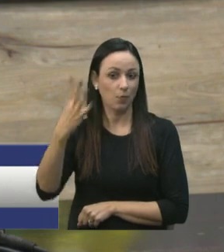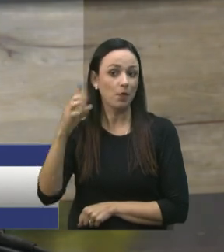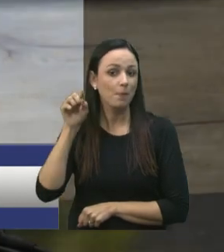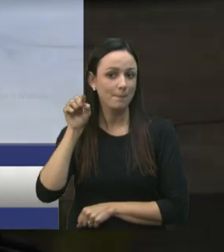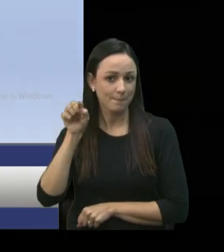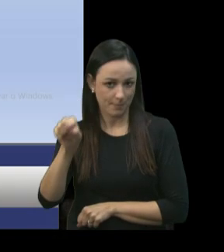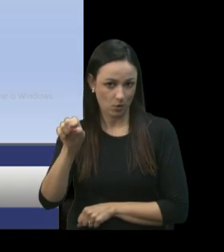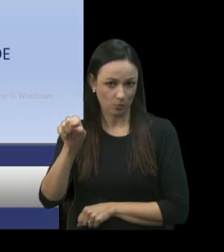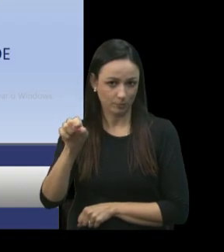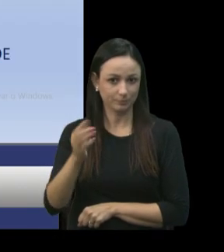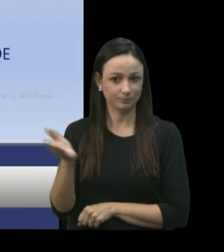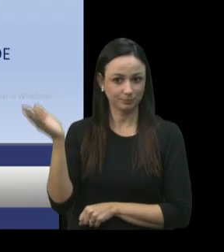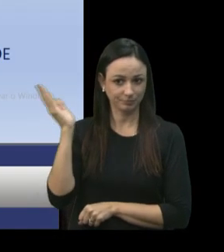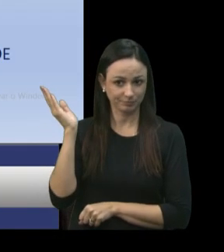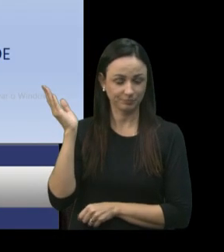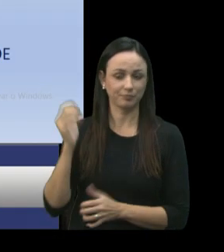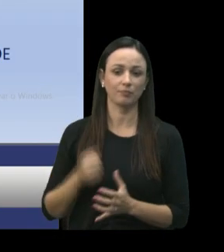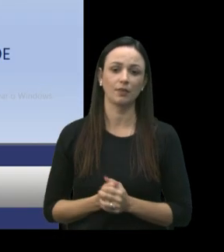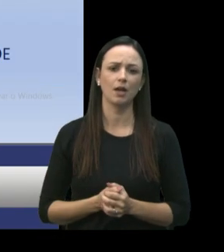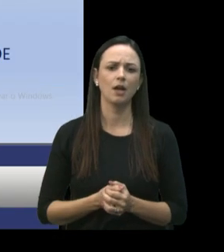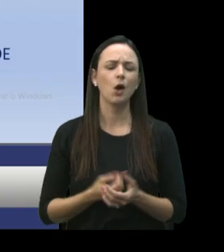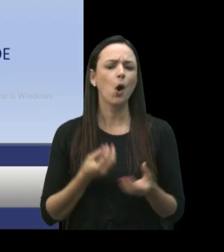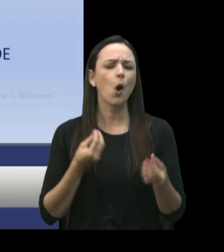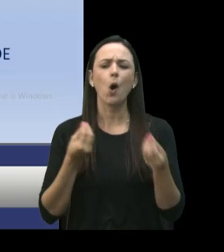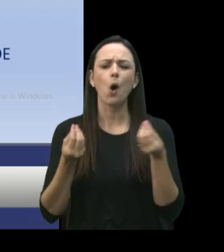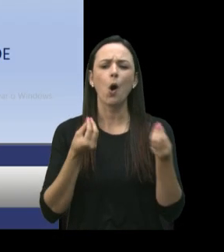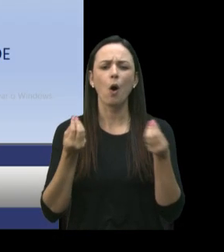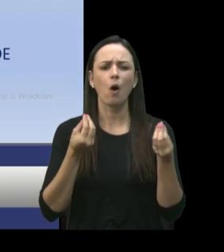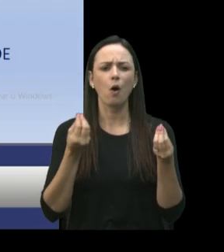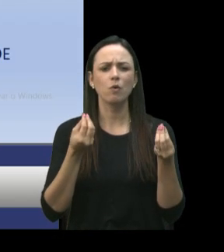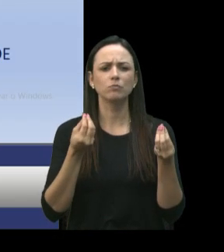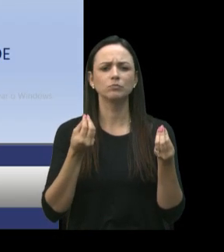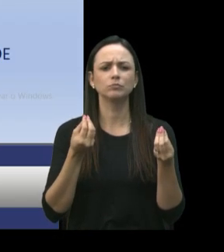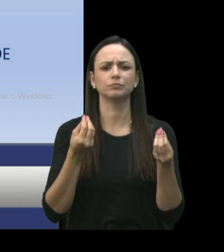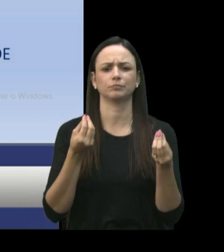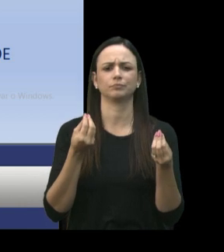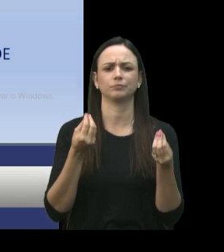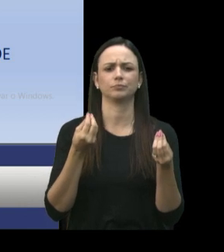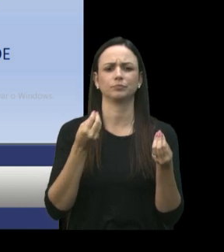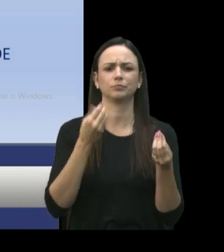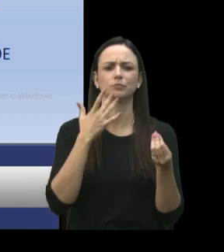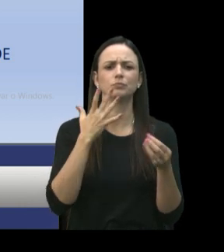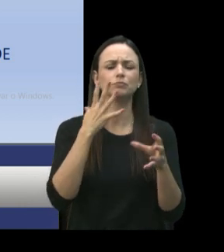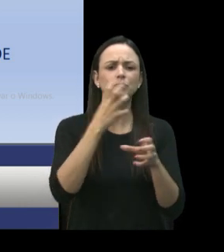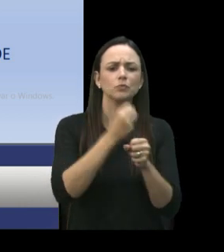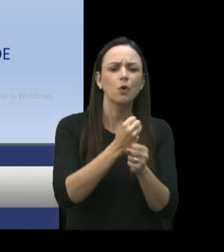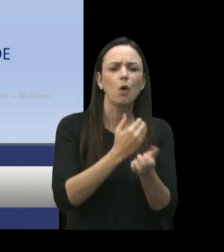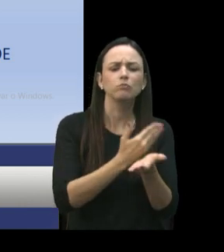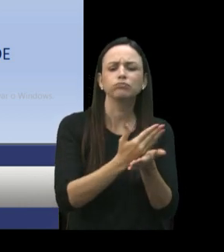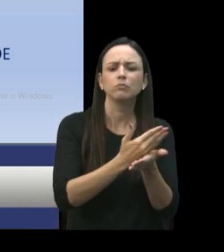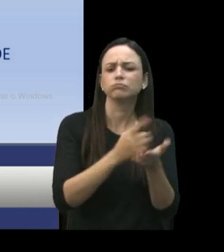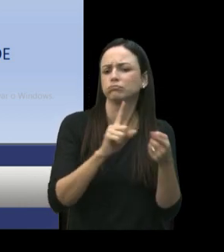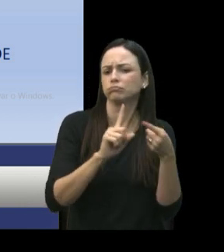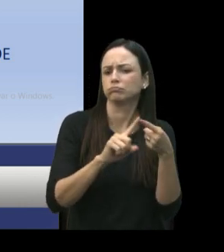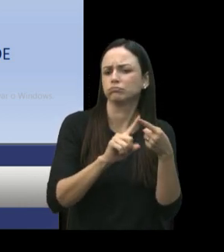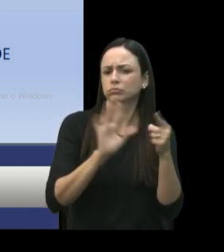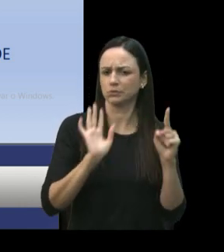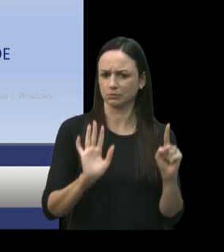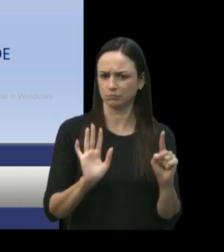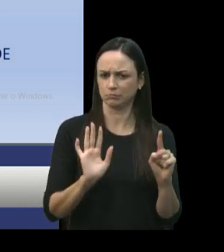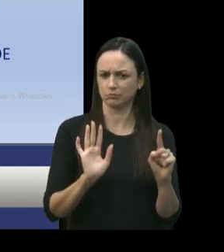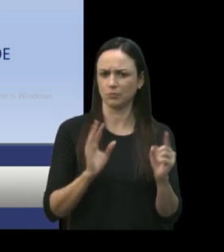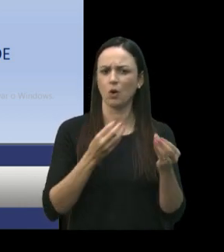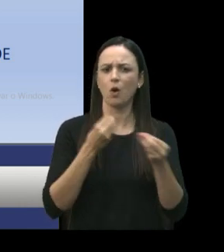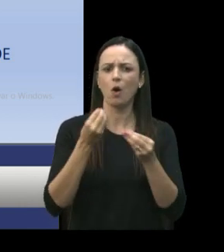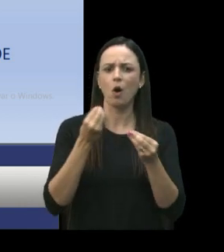670.884.000, tá? Como é que nós chegamos, então, só com uma premissa inicial, como é que nós chegamos às